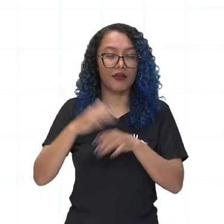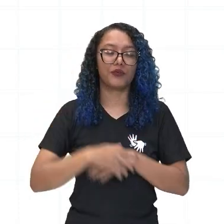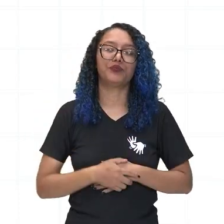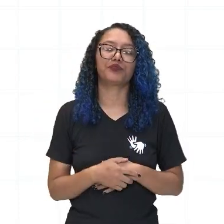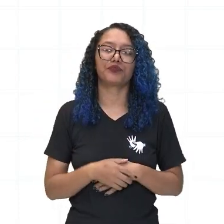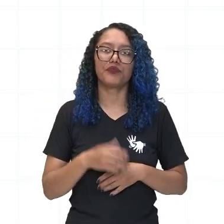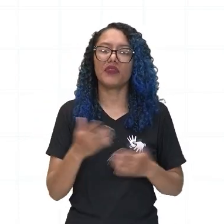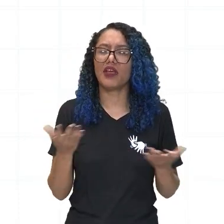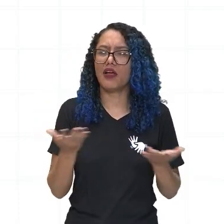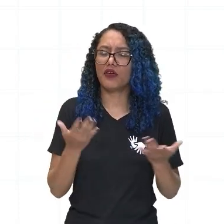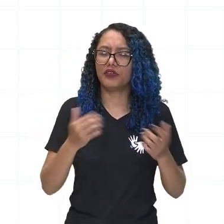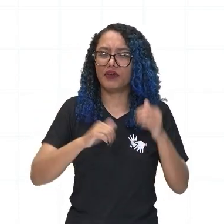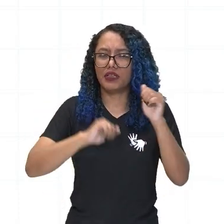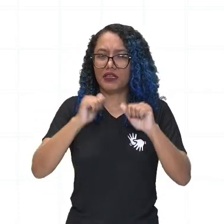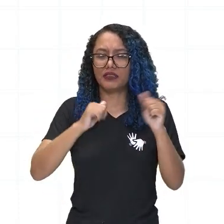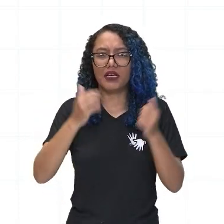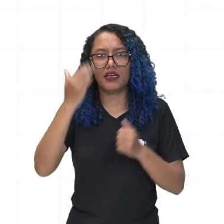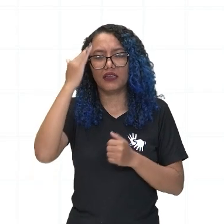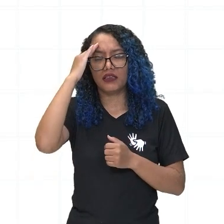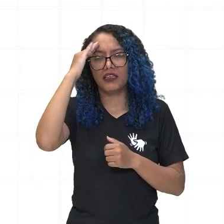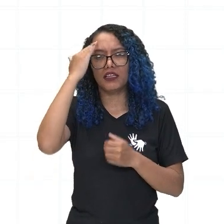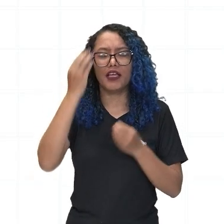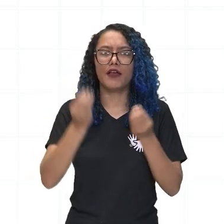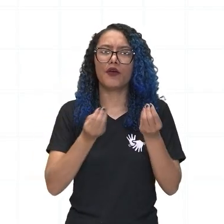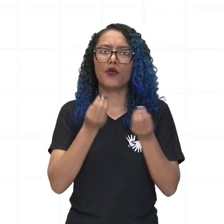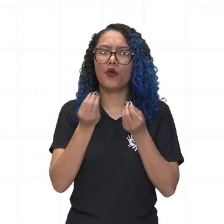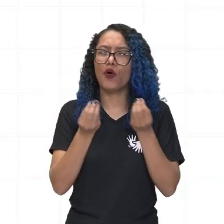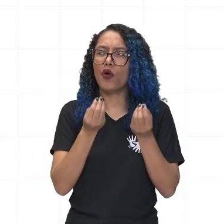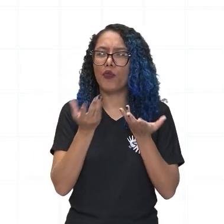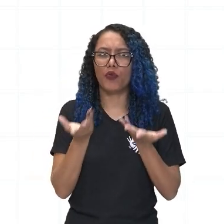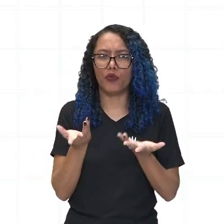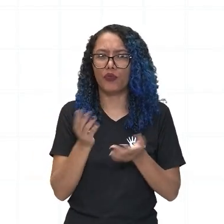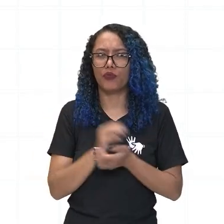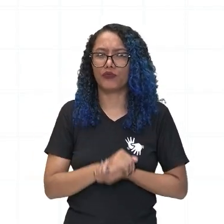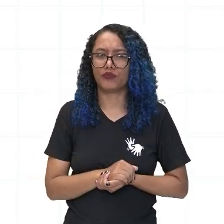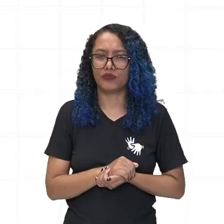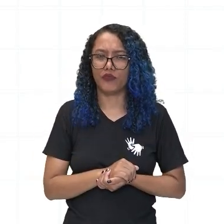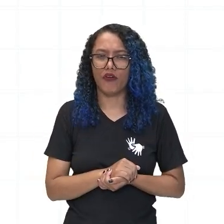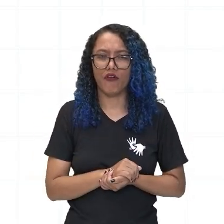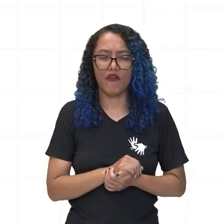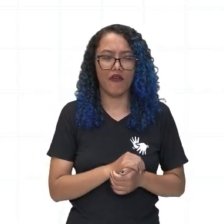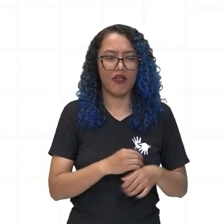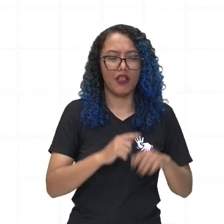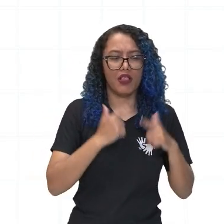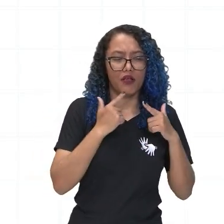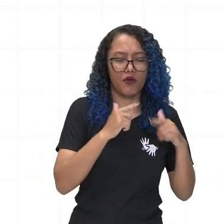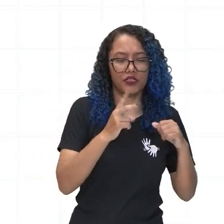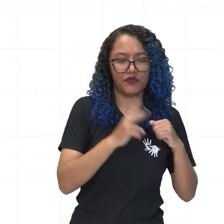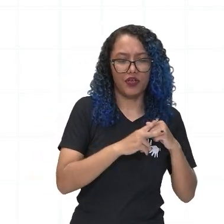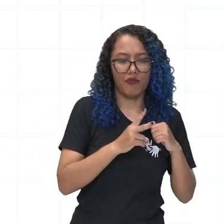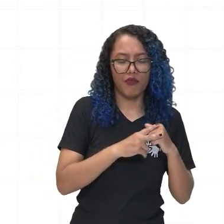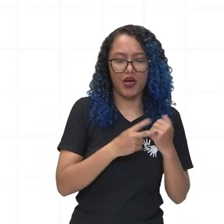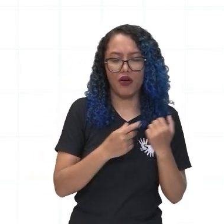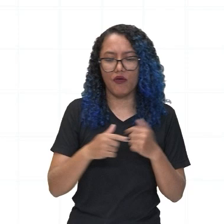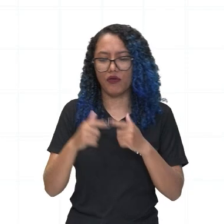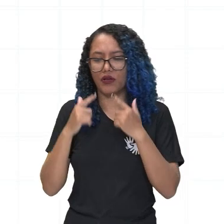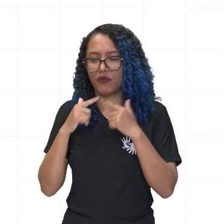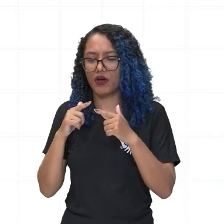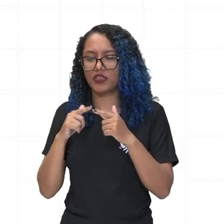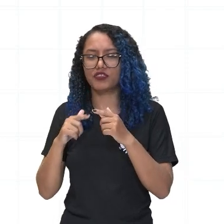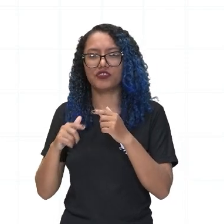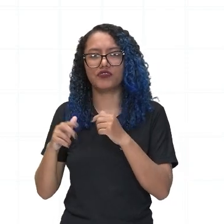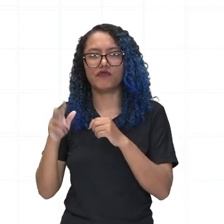para nós entendermos como funciona essa parceria entre a linguagem verbal e a linguagem visual. Muito bem, olha